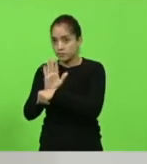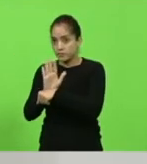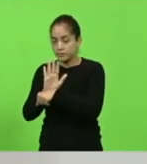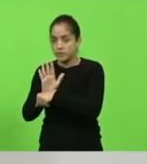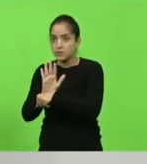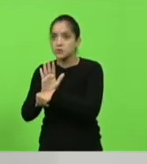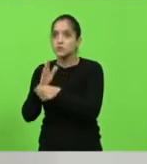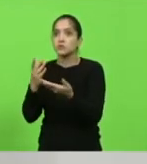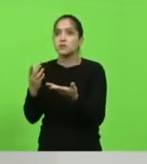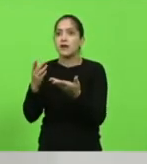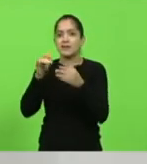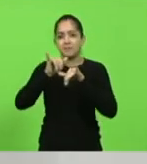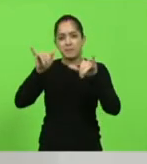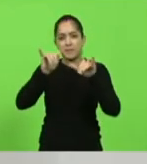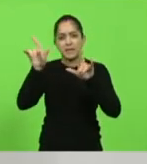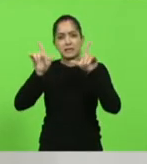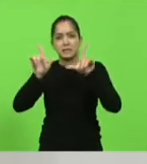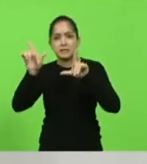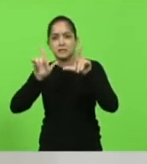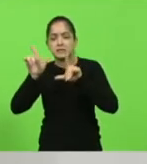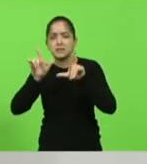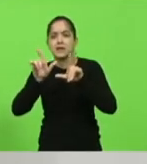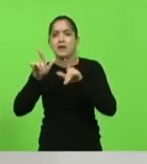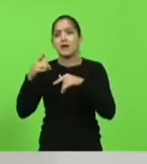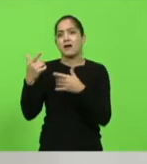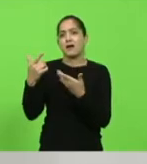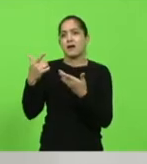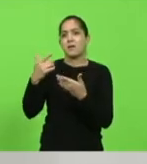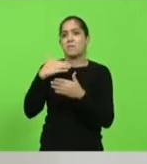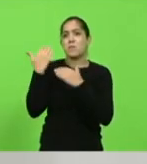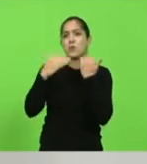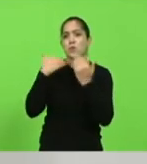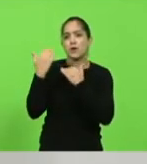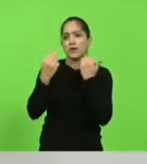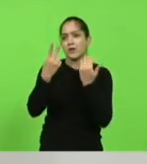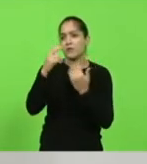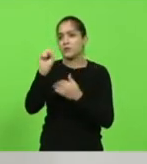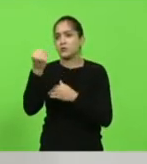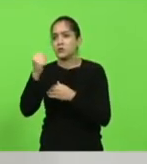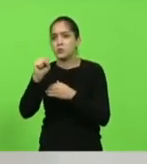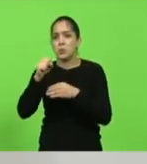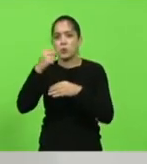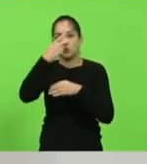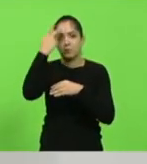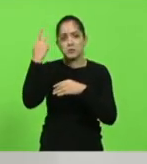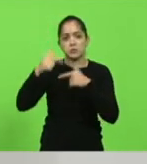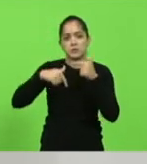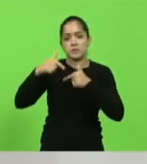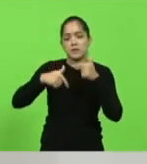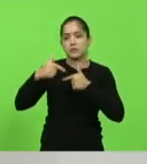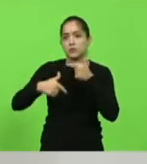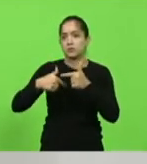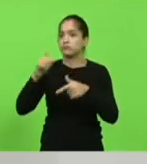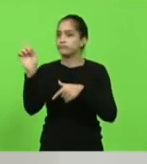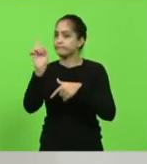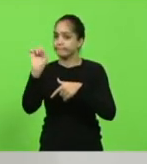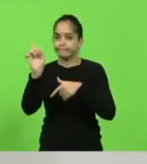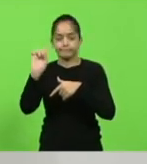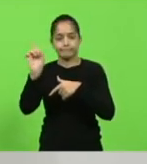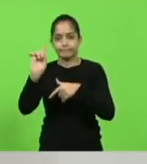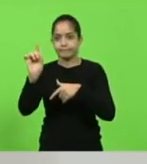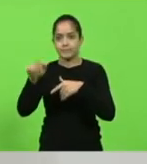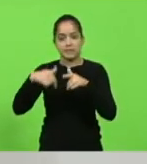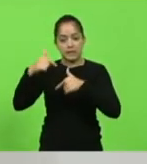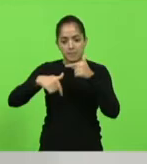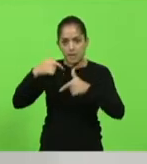vem órgãos de imprensa dizer que foram mortos 28 trabalhadores não trabalhador não anda com